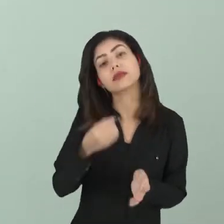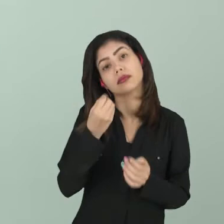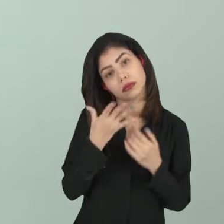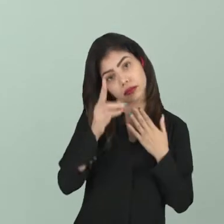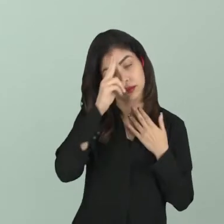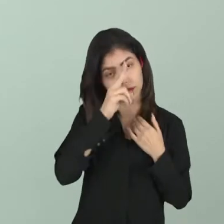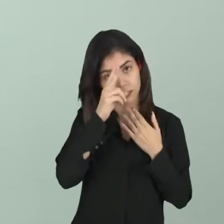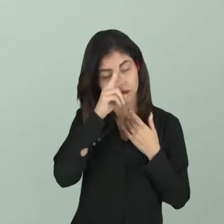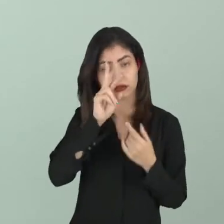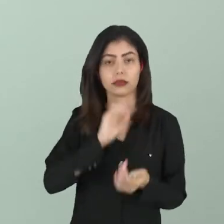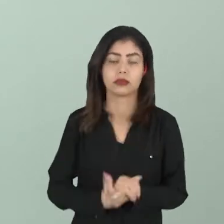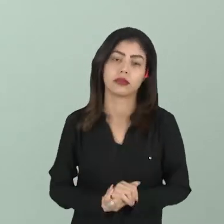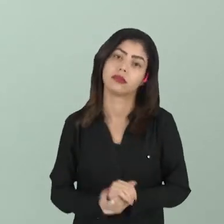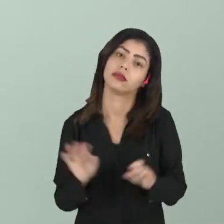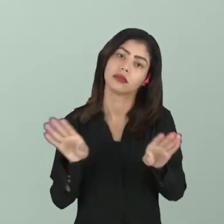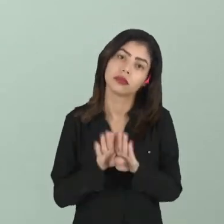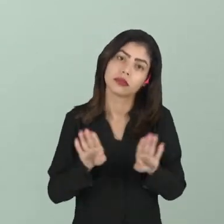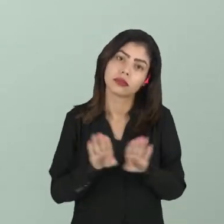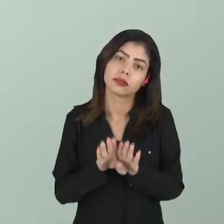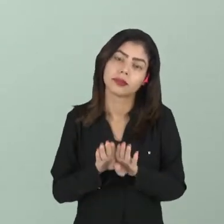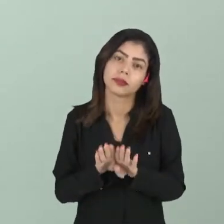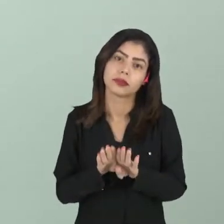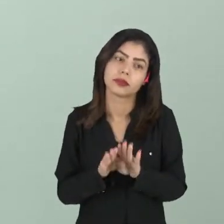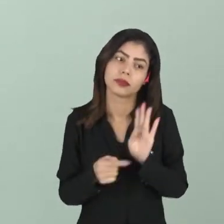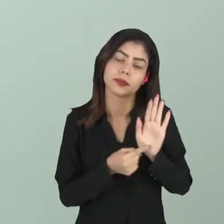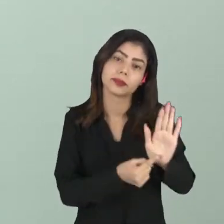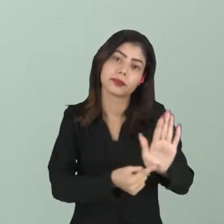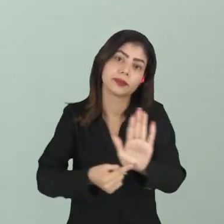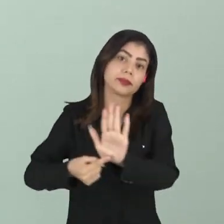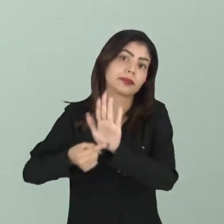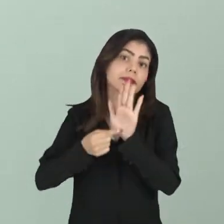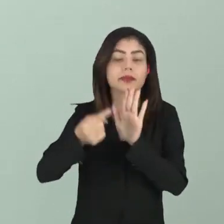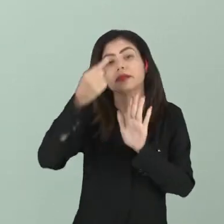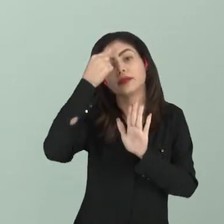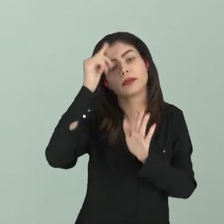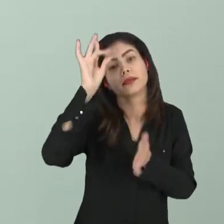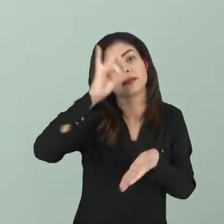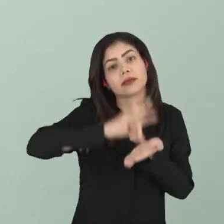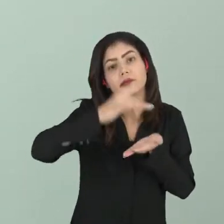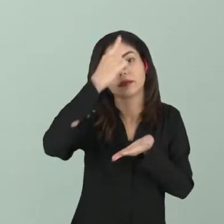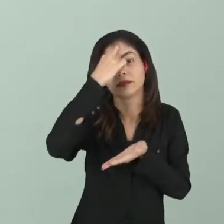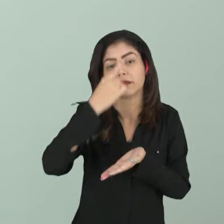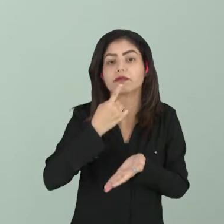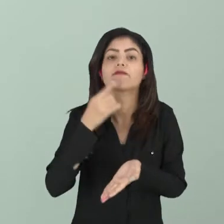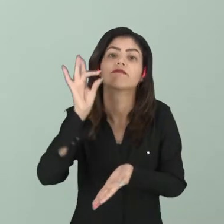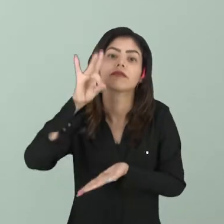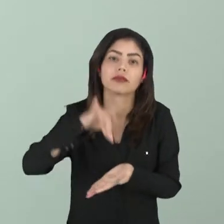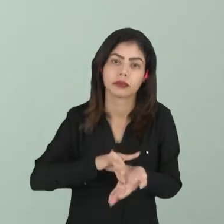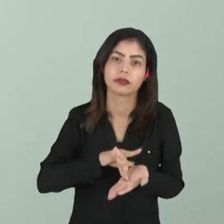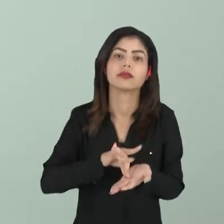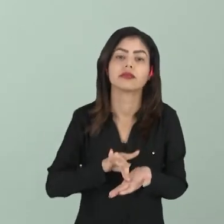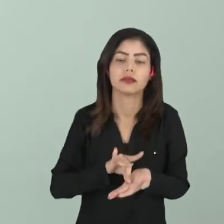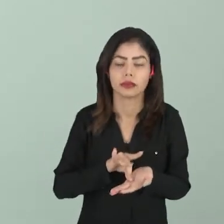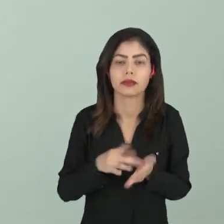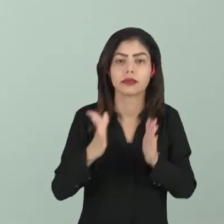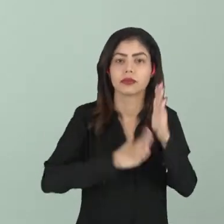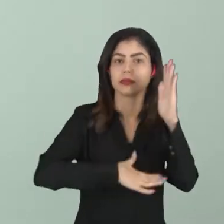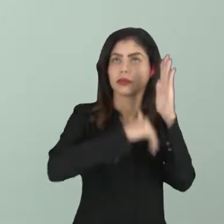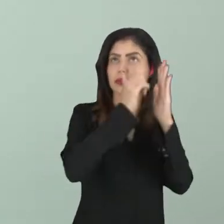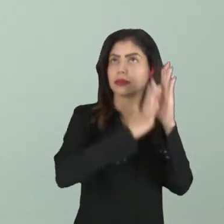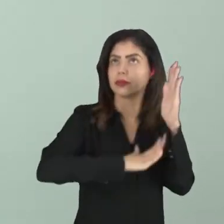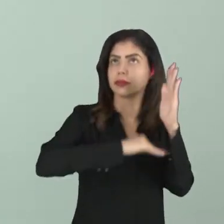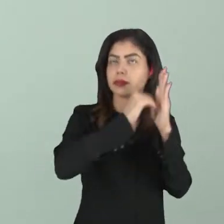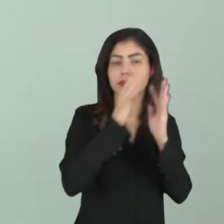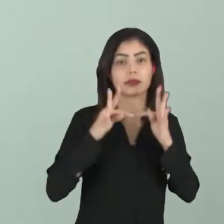bom lembrar, que ele tinha que representar a imagem real, né? Ele tinha que, nas suas